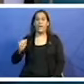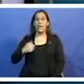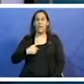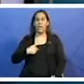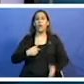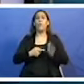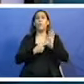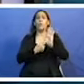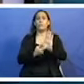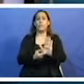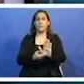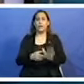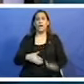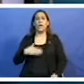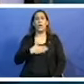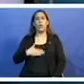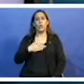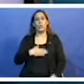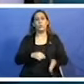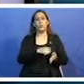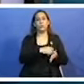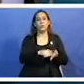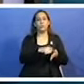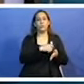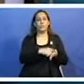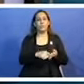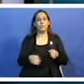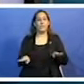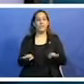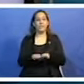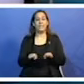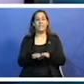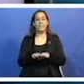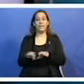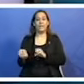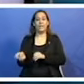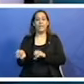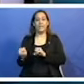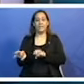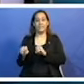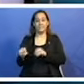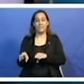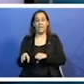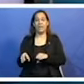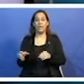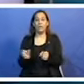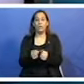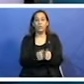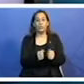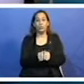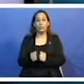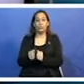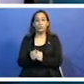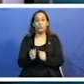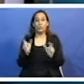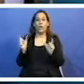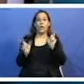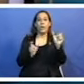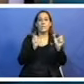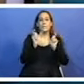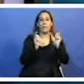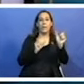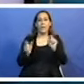apresentar. Gosto muito de escrever e também de ensinar. Vou juntando as palavras para a